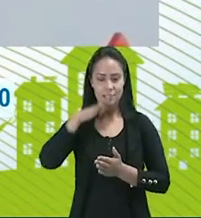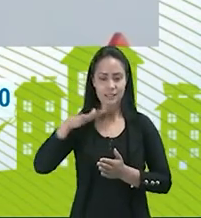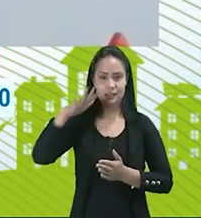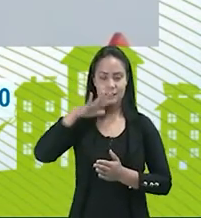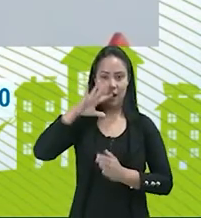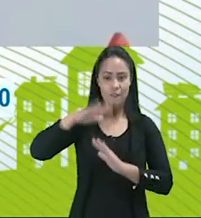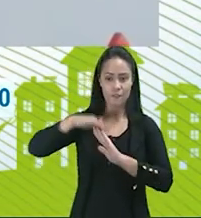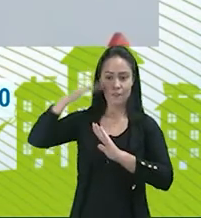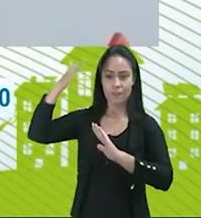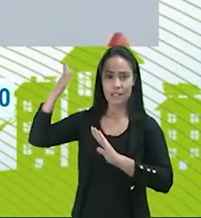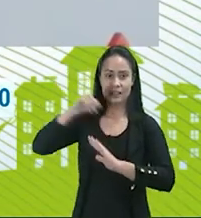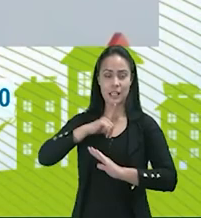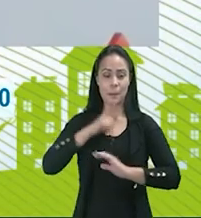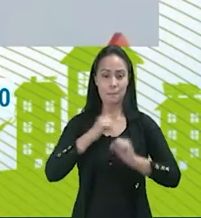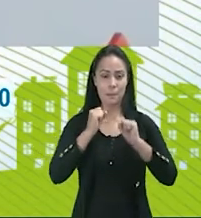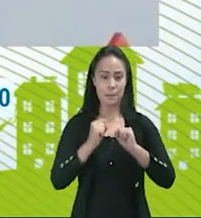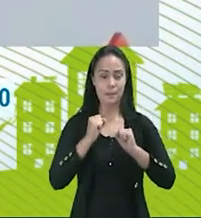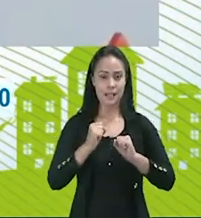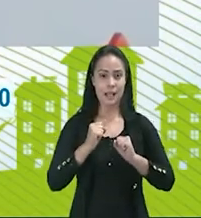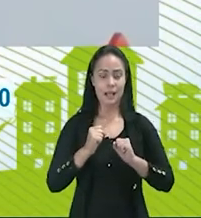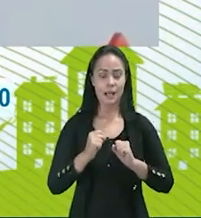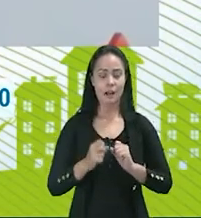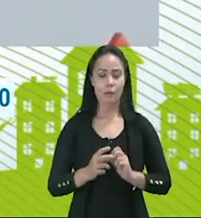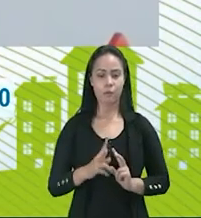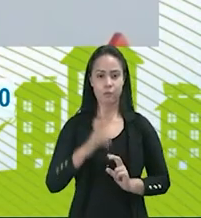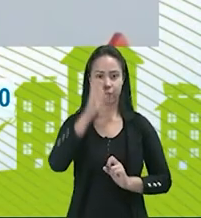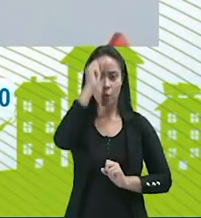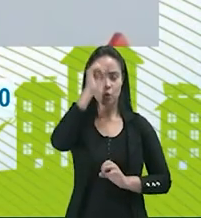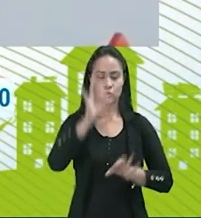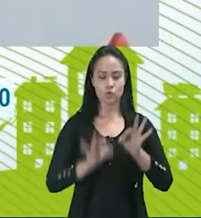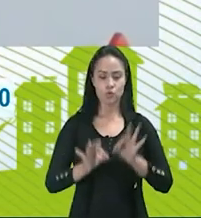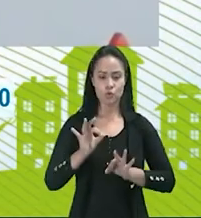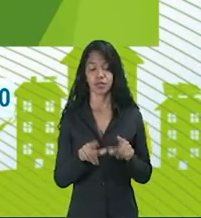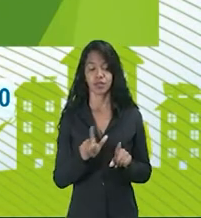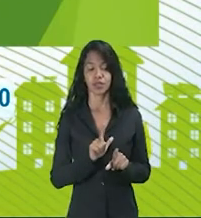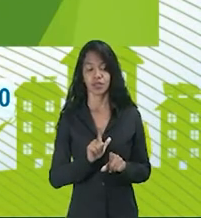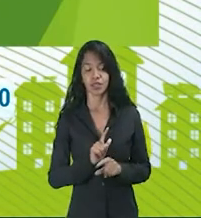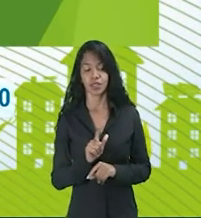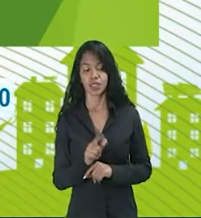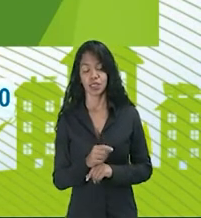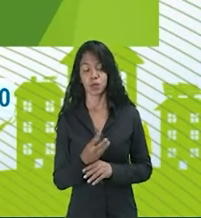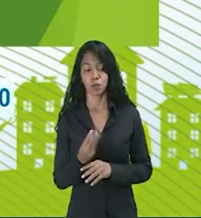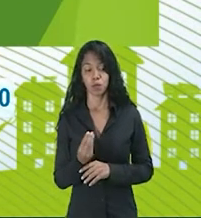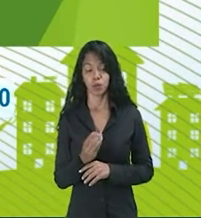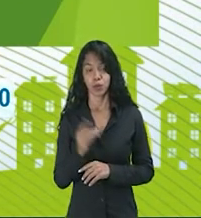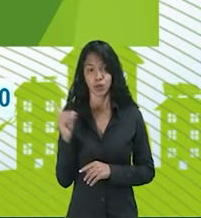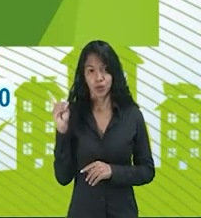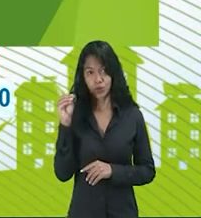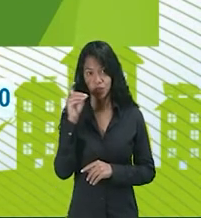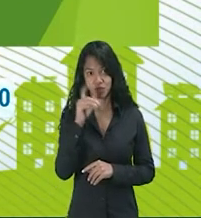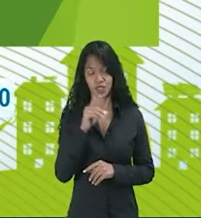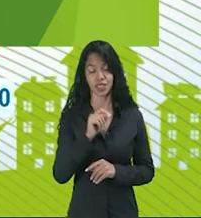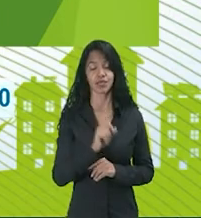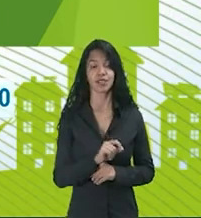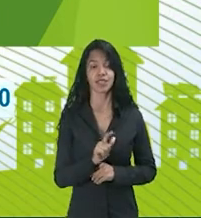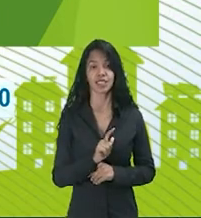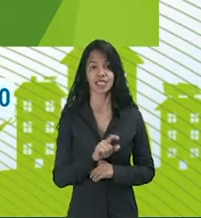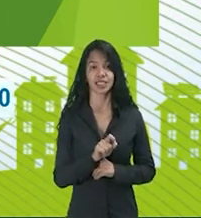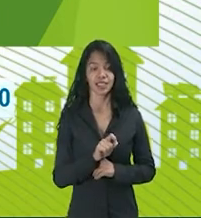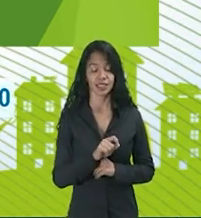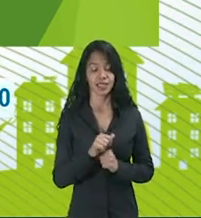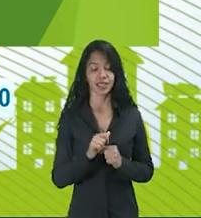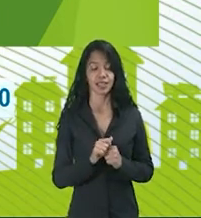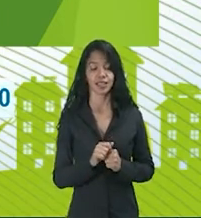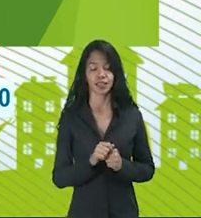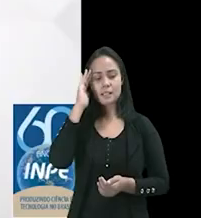à possibilidade de uma batalha jurídica que poderia se estender por décadas. O seminário tratou ainda sobre casos de sucesso em